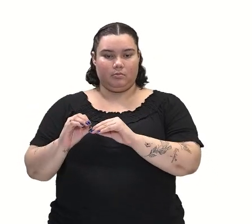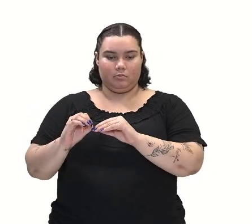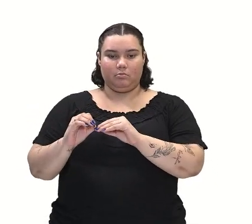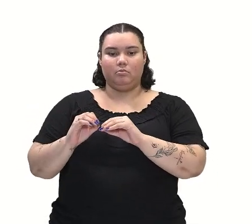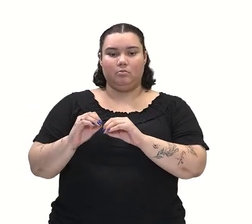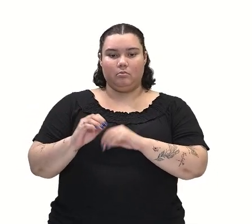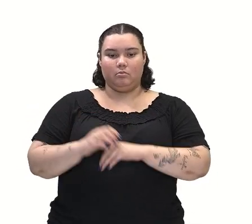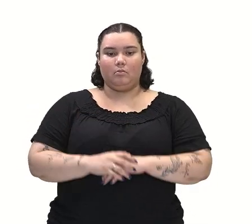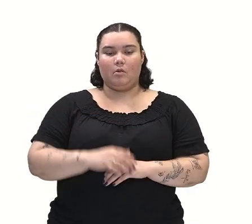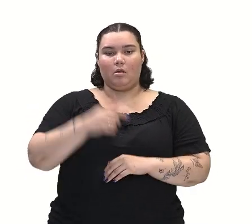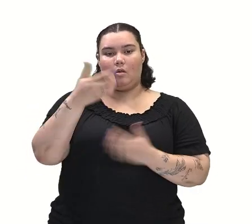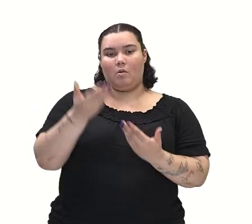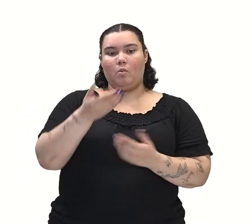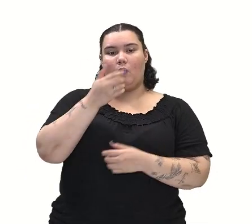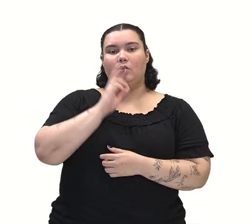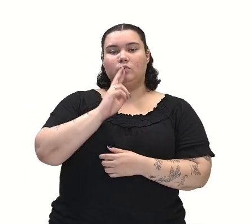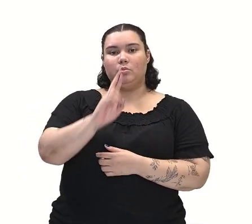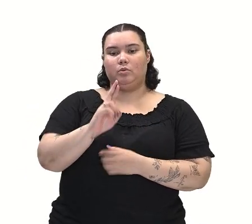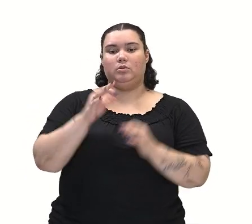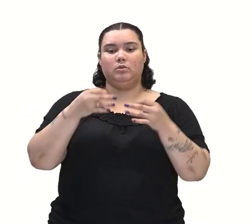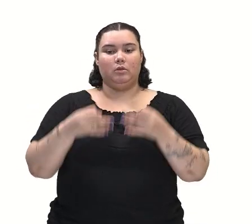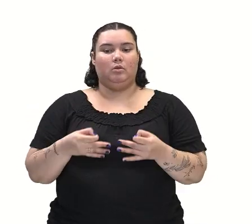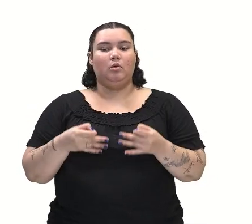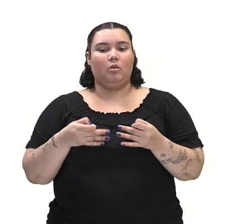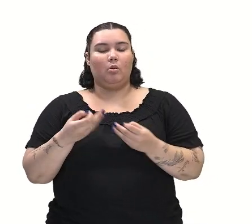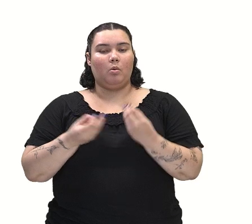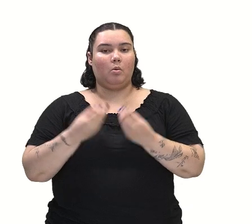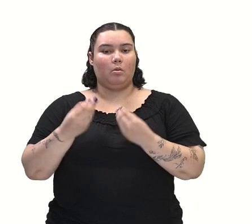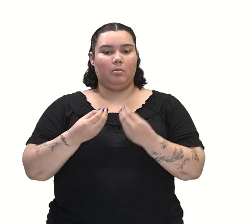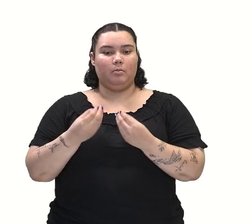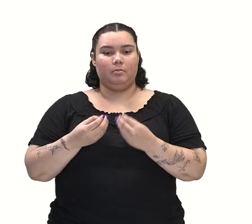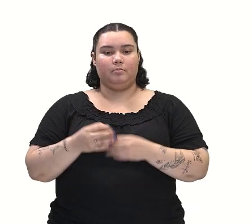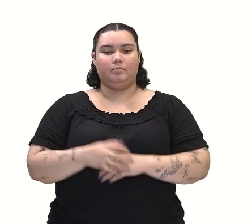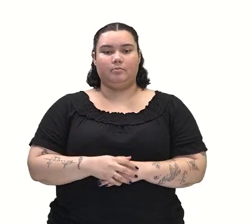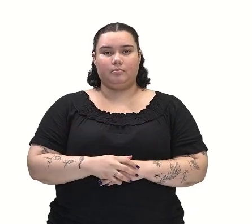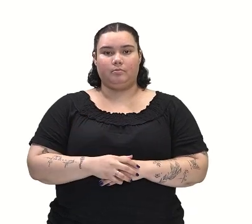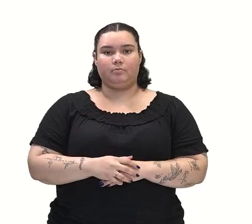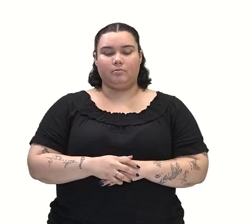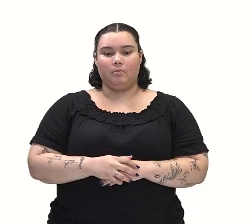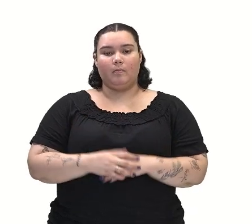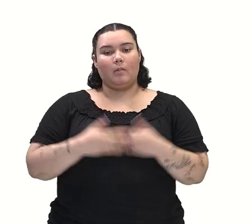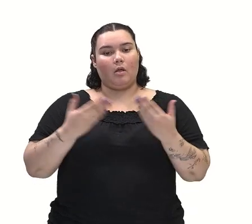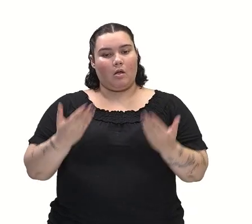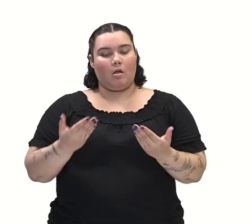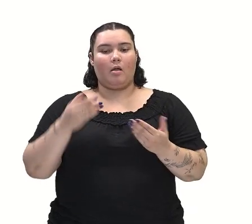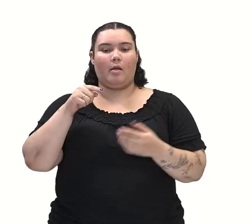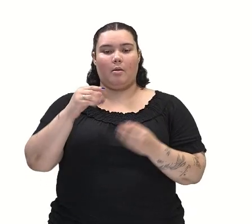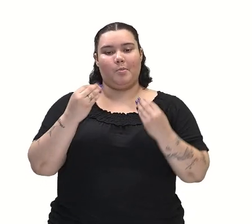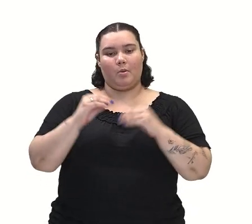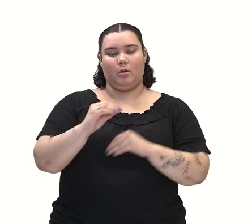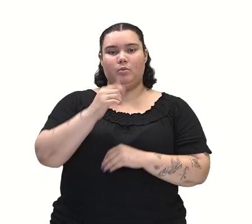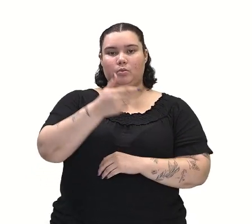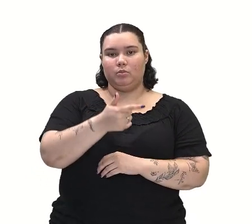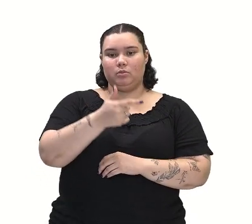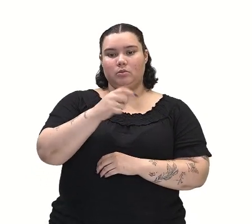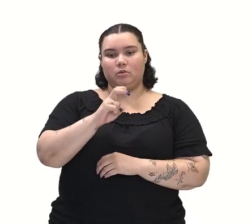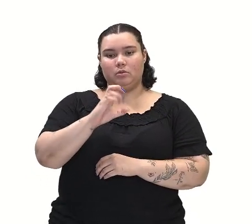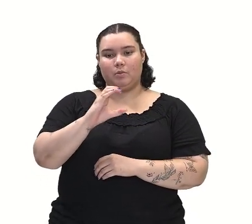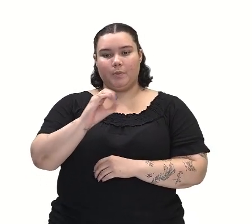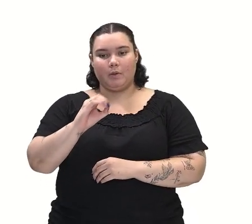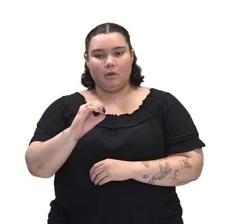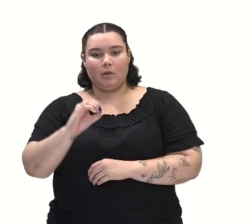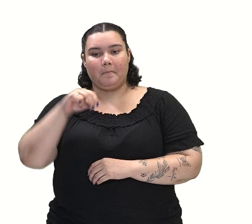aqui ao lado do 250, porque eu não fiz a substituição. Aí sim, a unidade de medida é